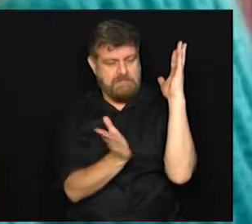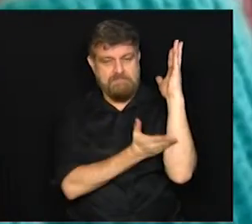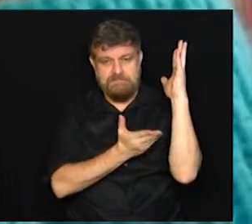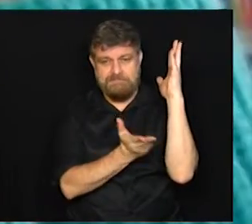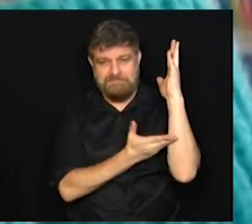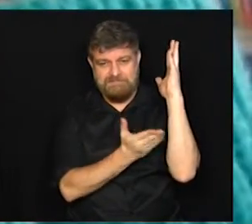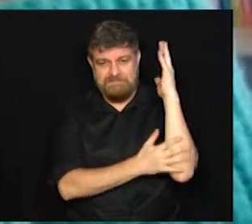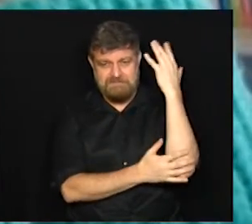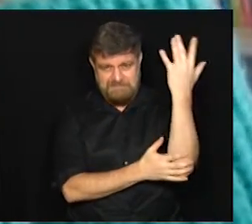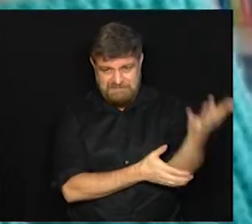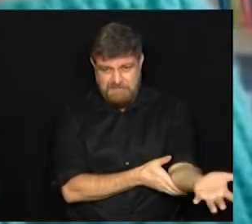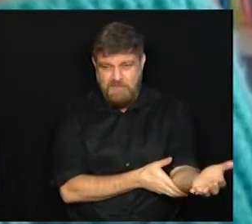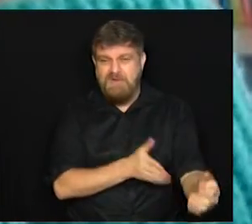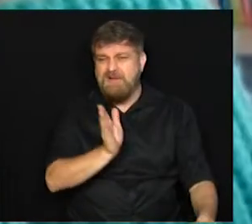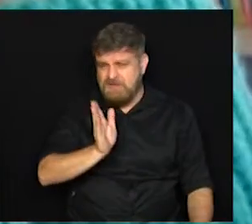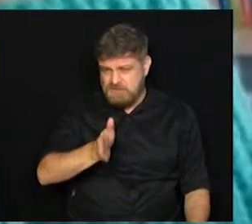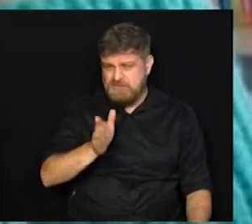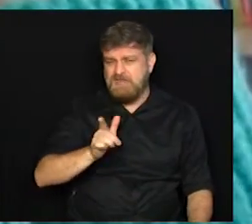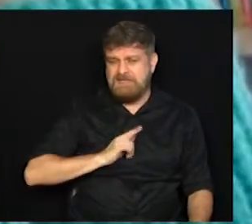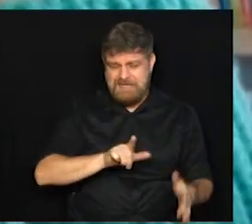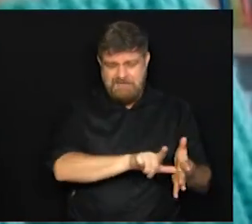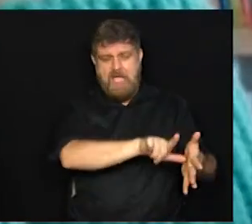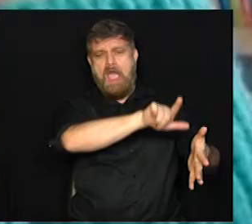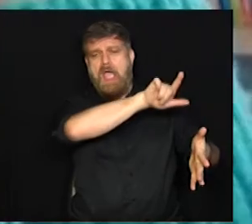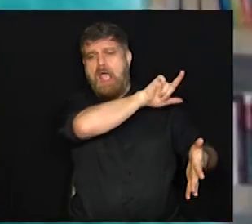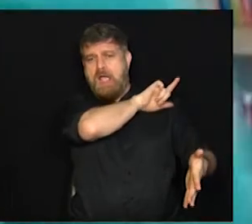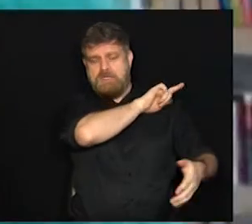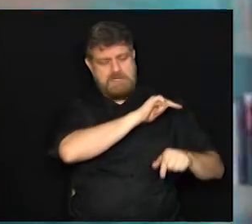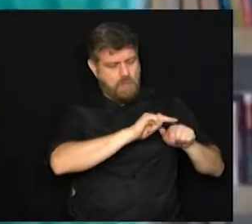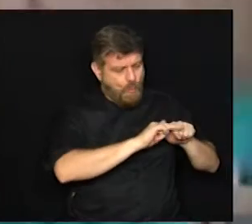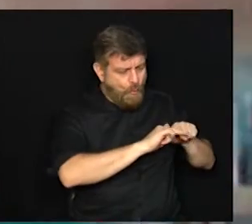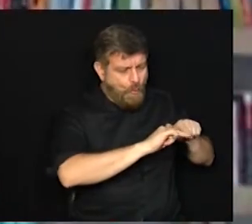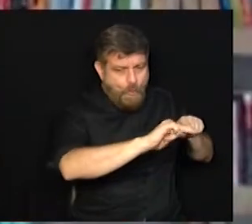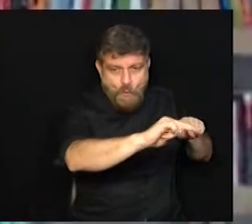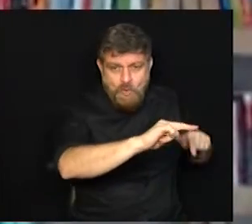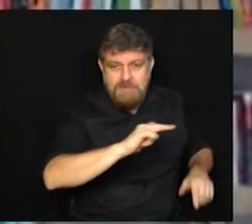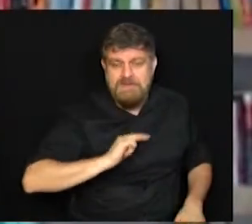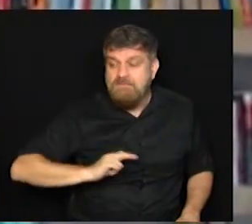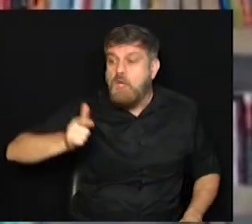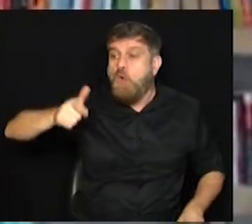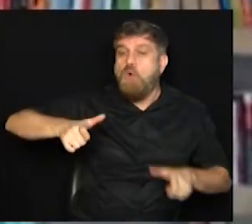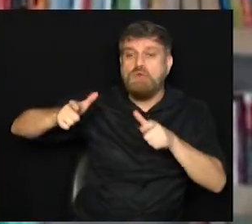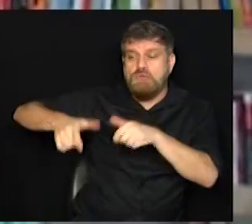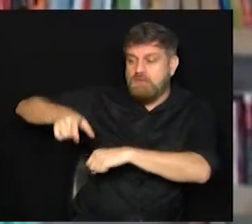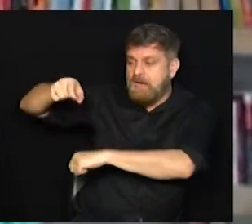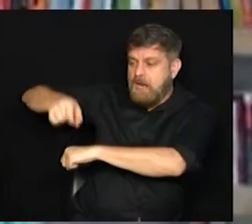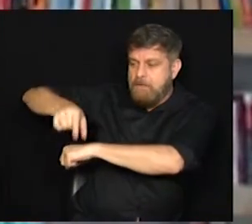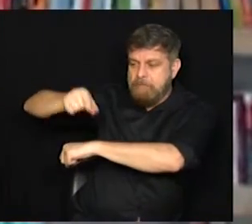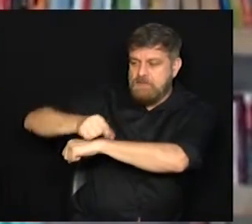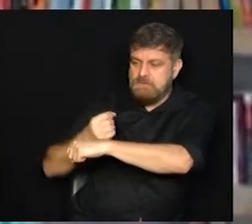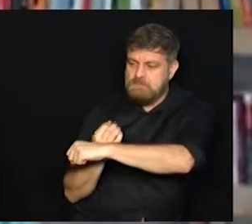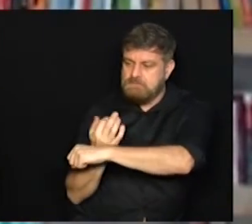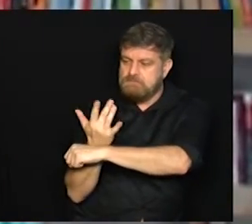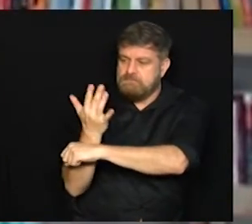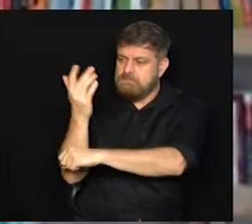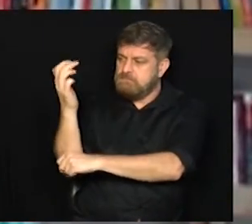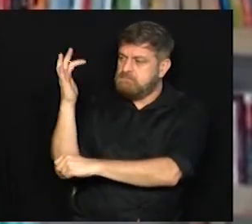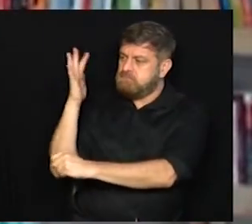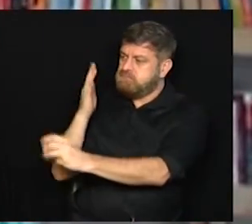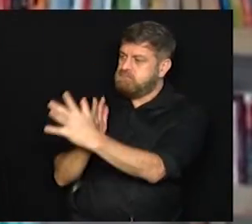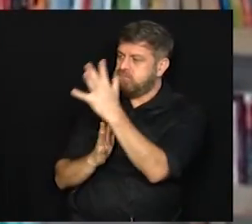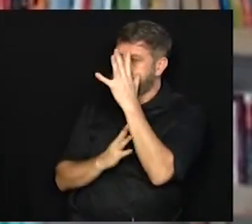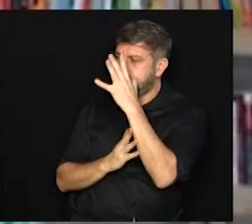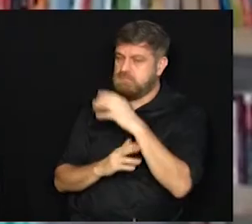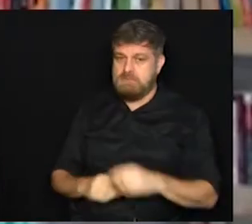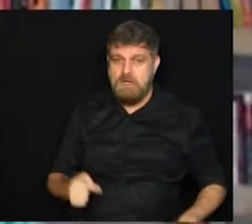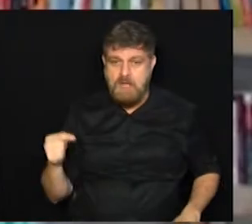porque teve uma série de árvores que foram retiradas, se houve a compensação em relação ao que foi